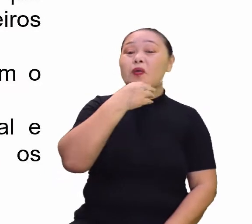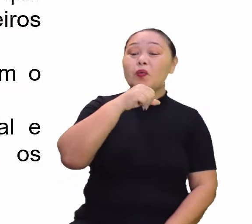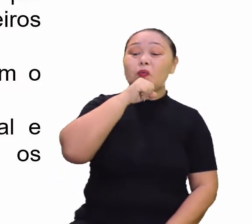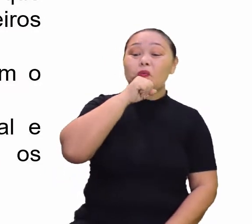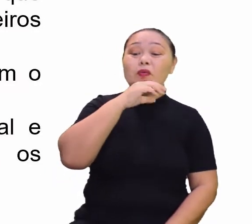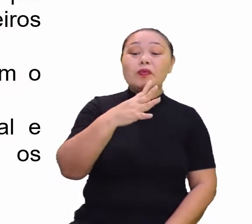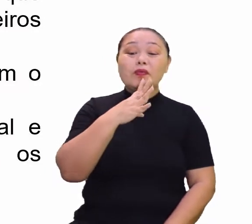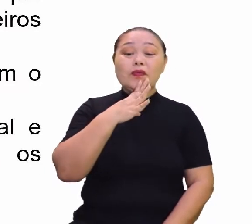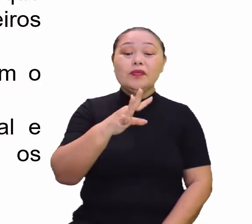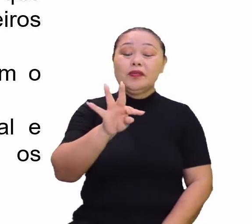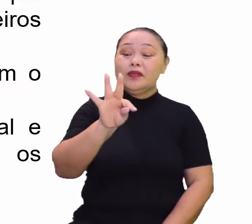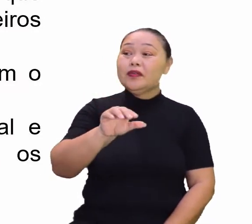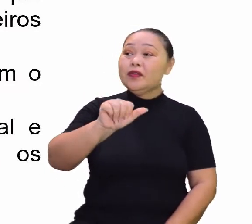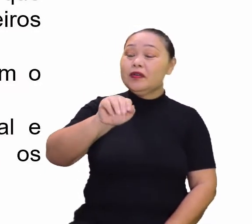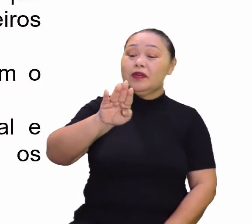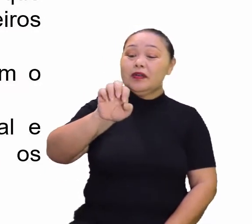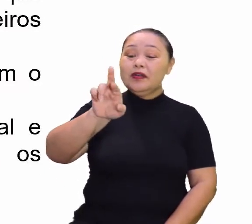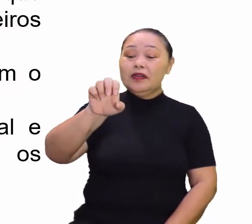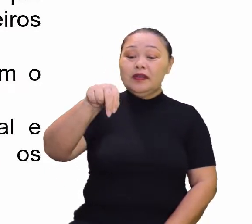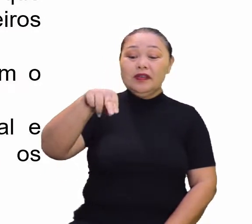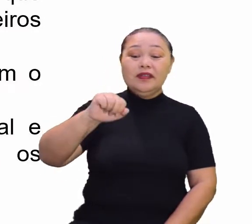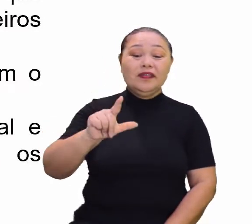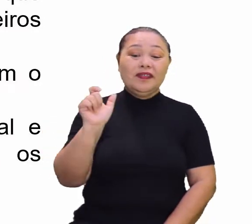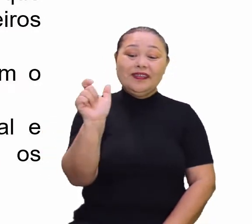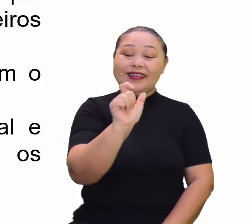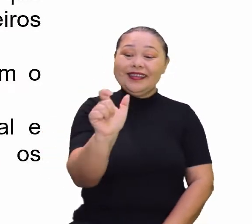você conheceu taberna? O que é taberna?